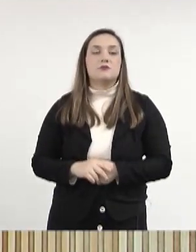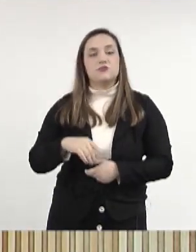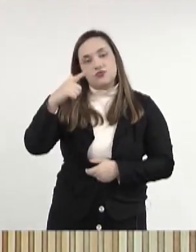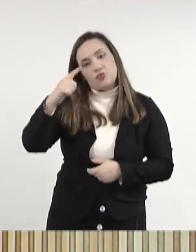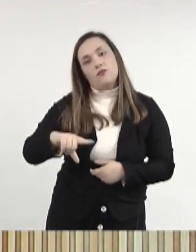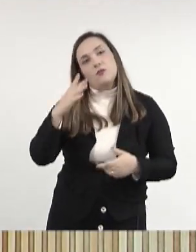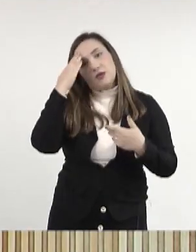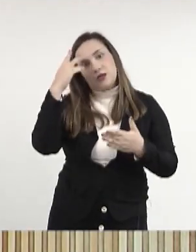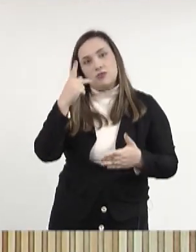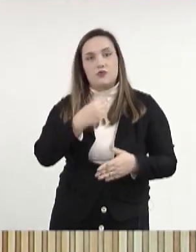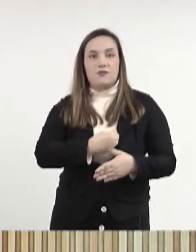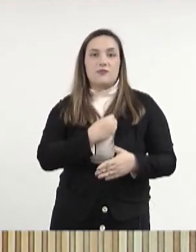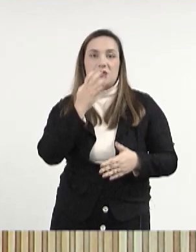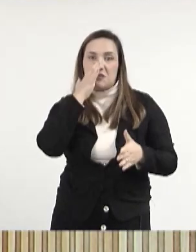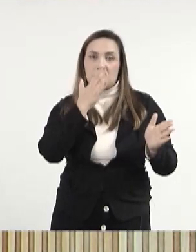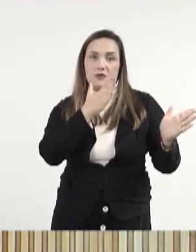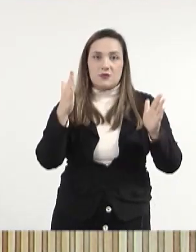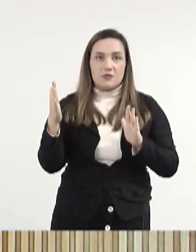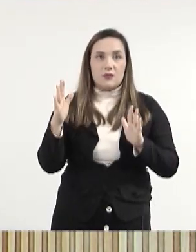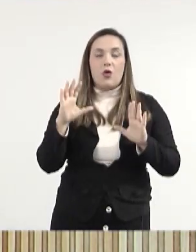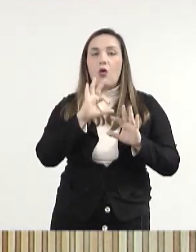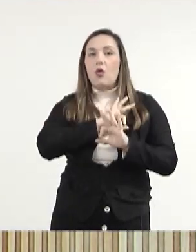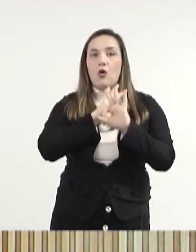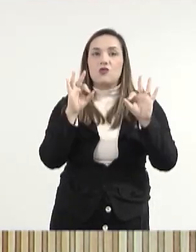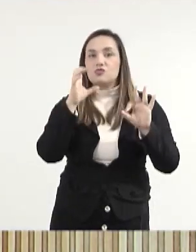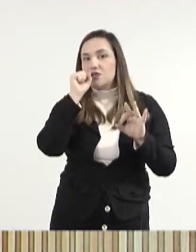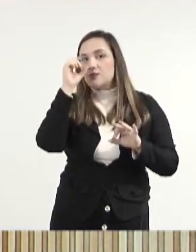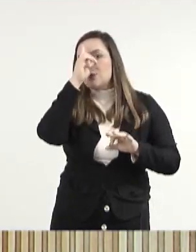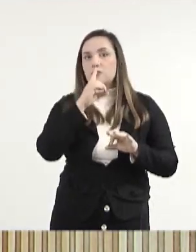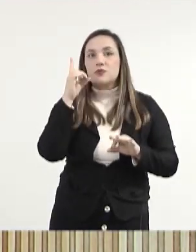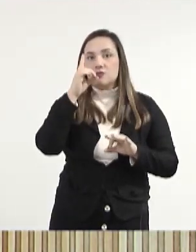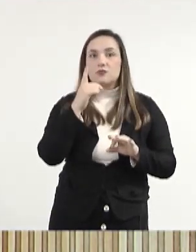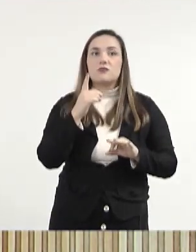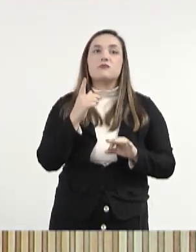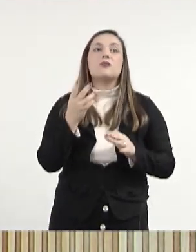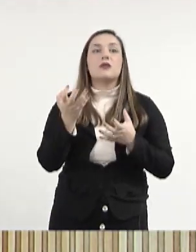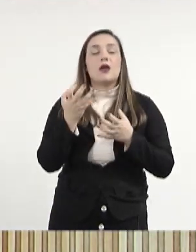Mais uma vez, muito obrigado pela sua audiência, um excelente fim de semana. Já te desejo de maneira